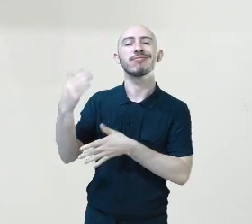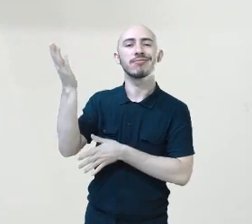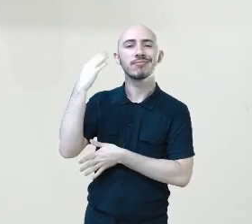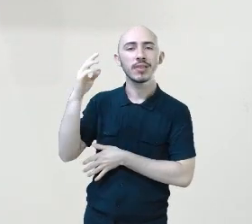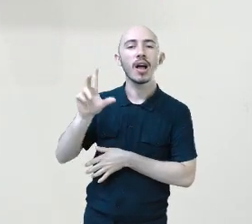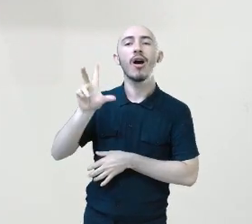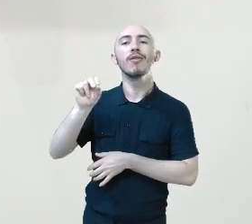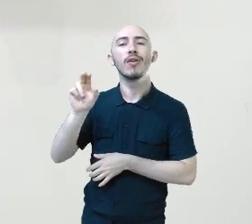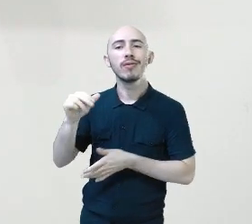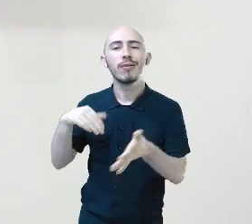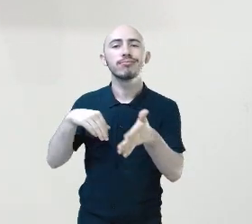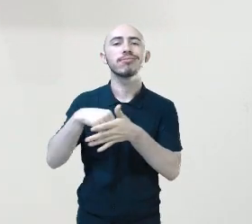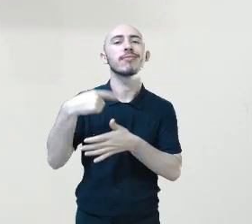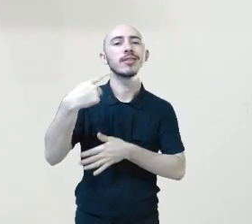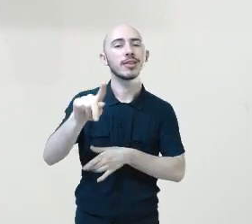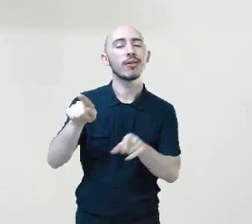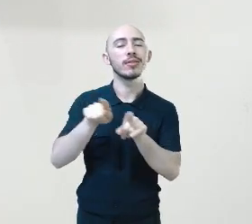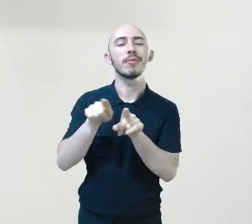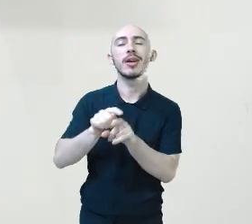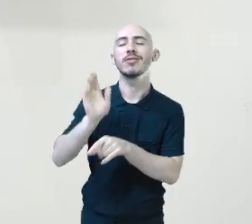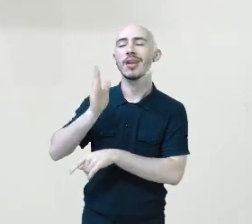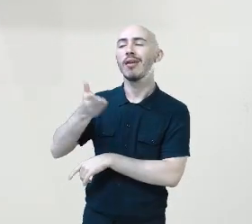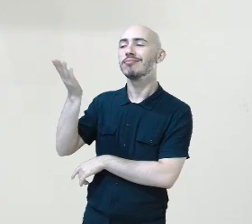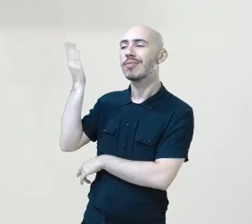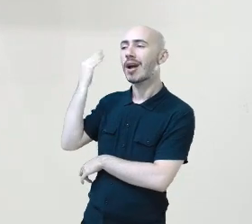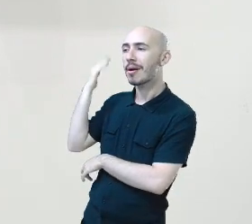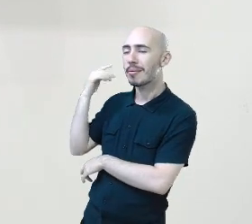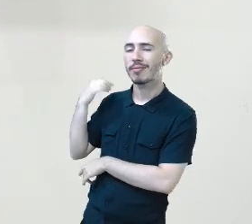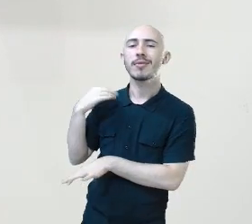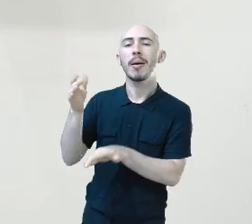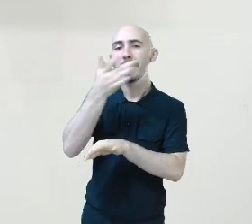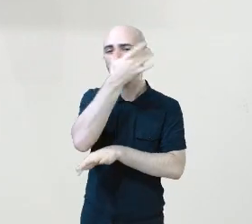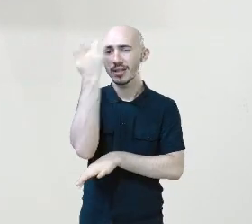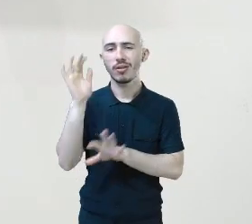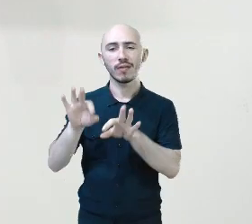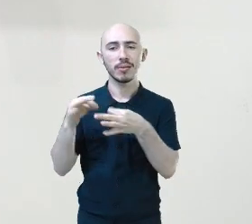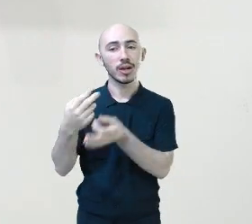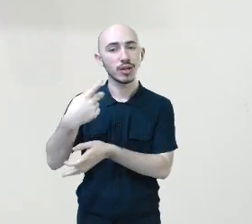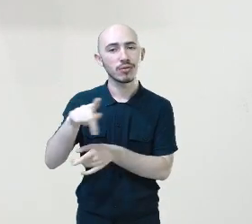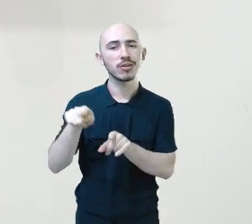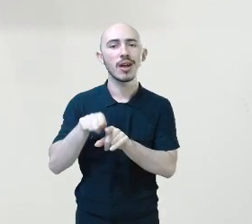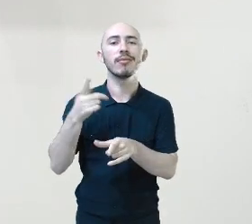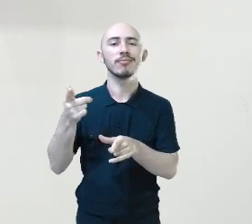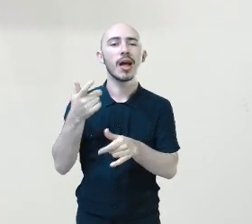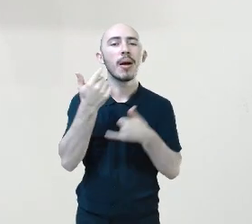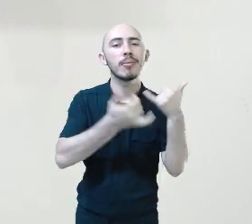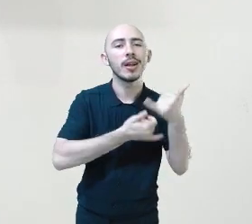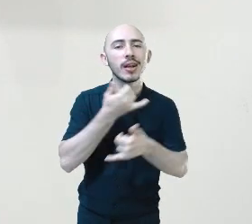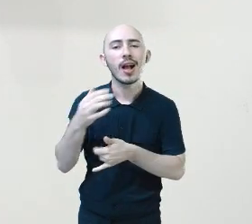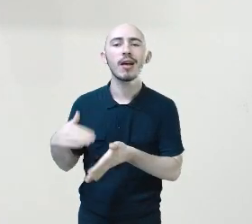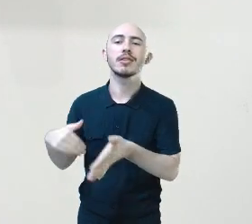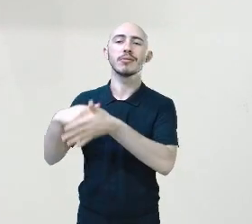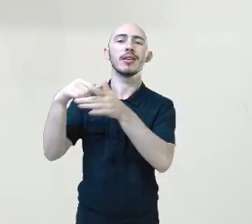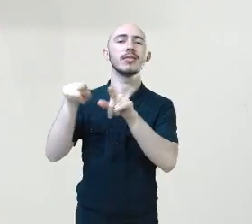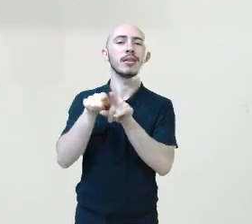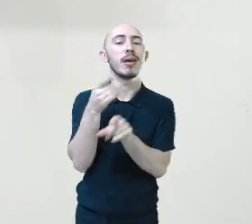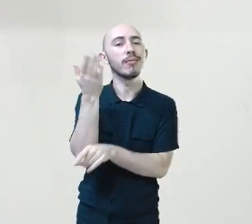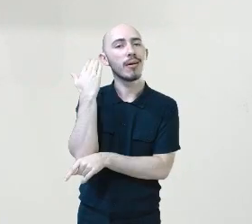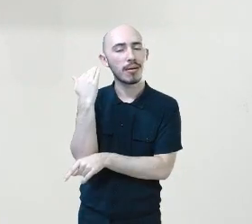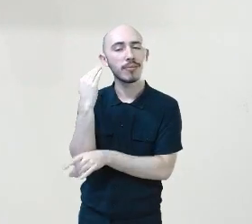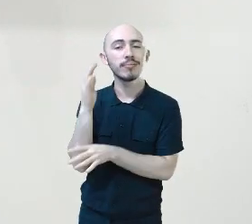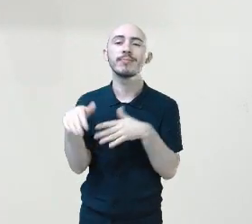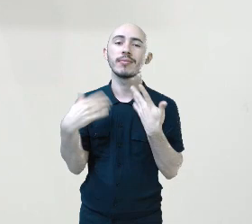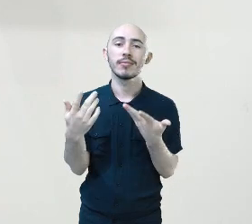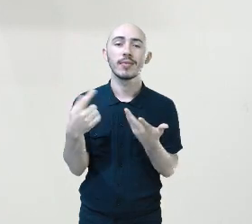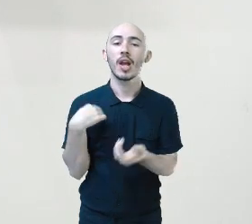campo. Pessoas da sua família que são mais velhas já se divertiram e muitas vezes ainda jogam bola nesses espaços. E quando a gente